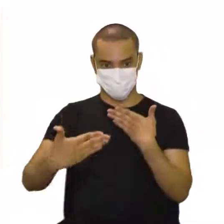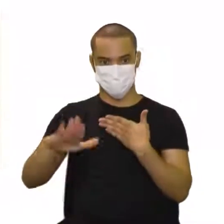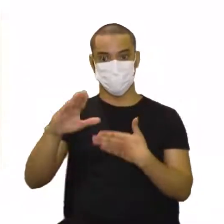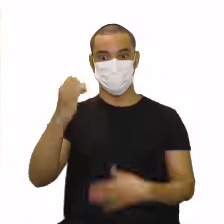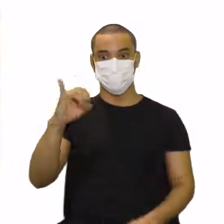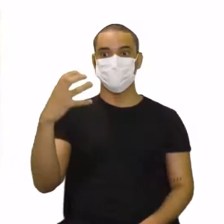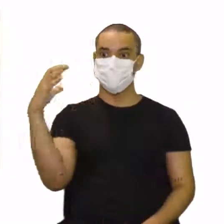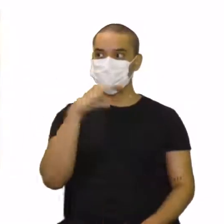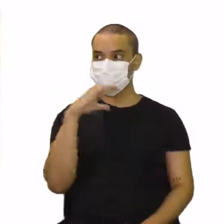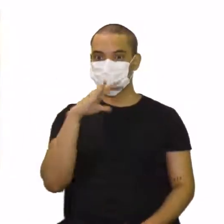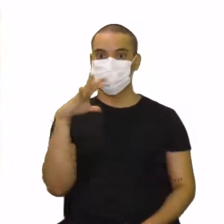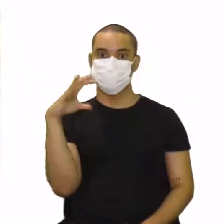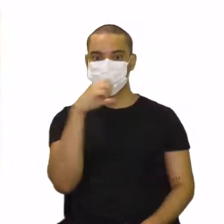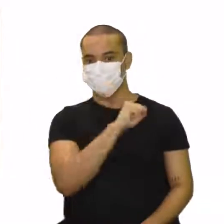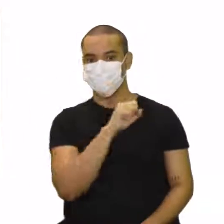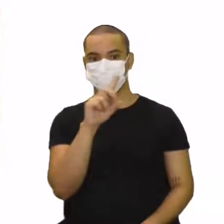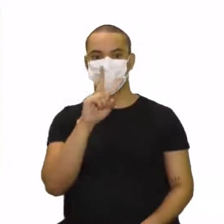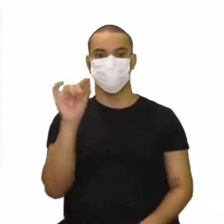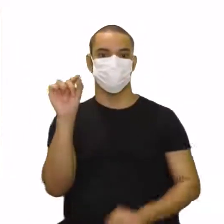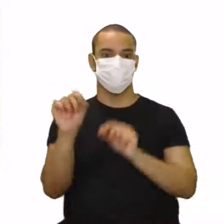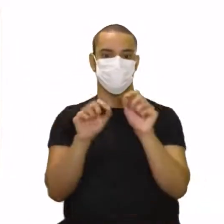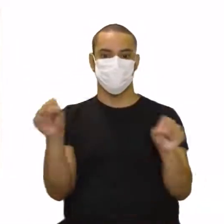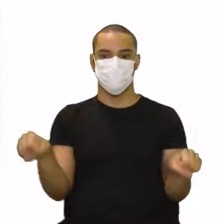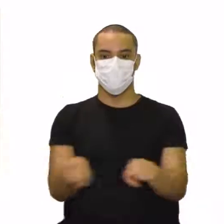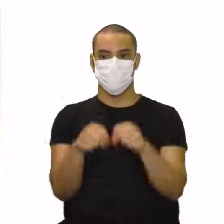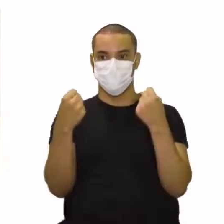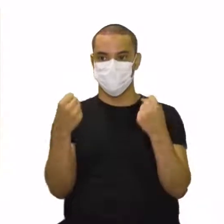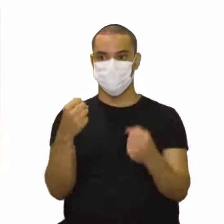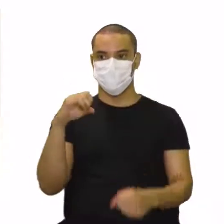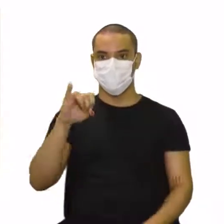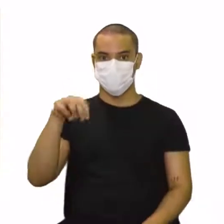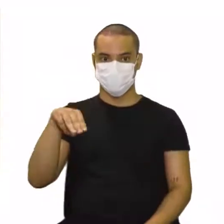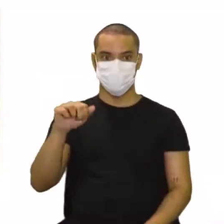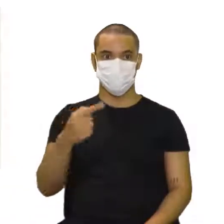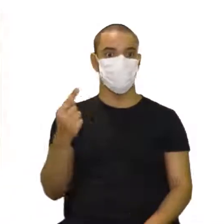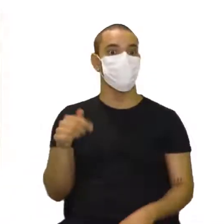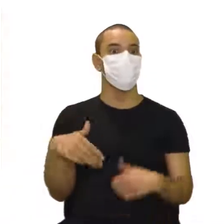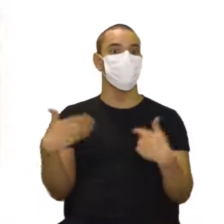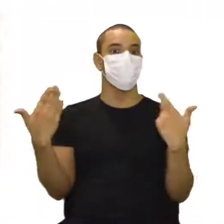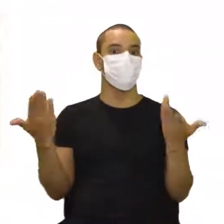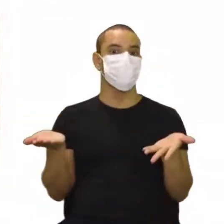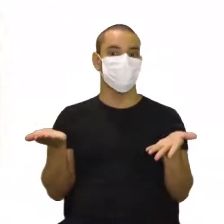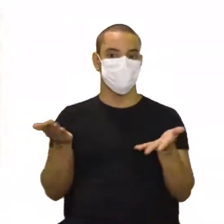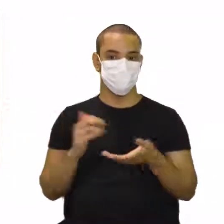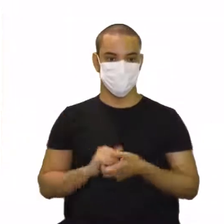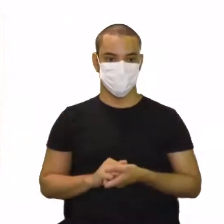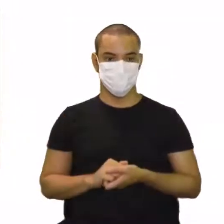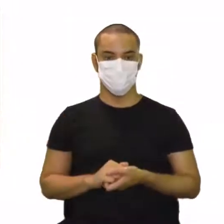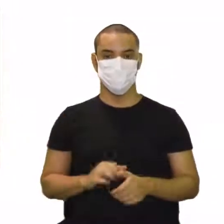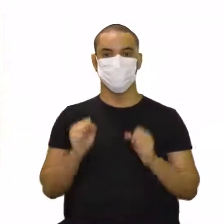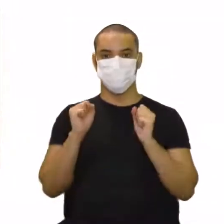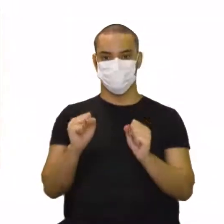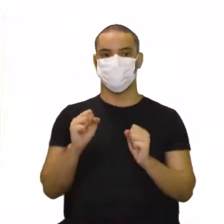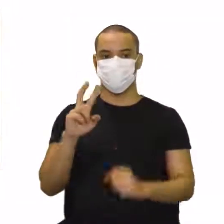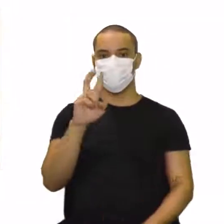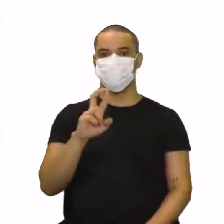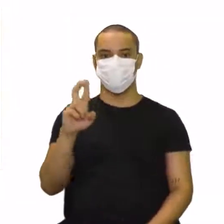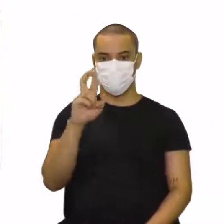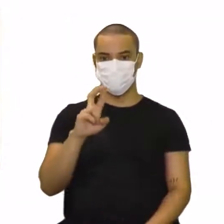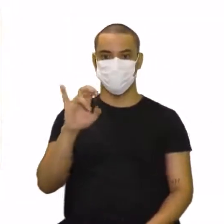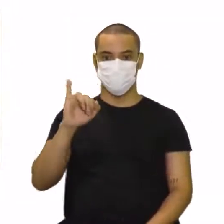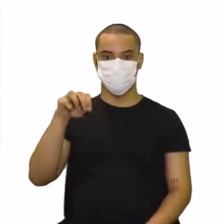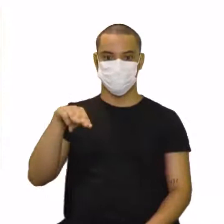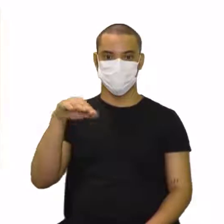você acelerar demais, ele vai acabar quebrando os ímãs. Quais são os ímãs? Você pode observar que esses